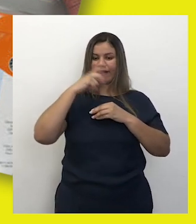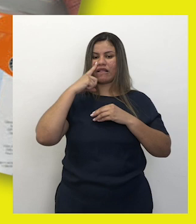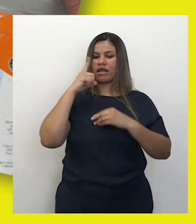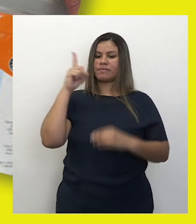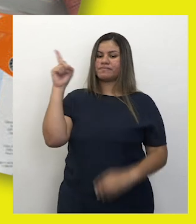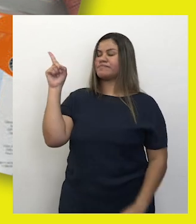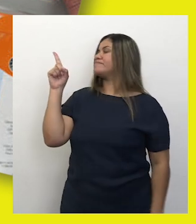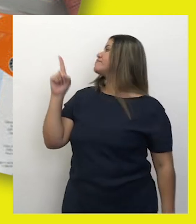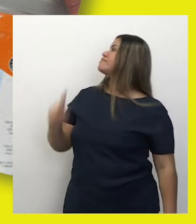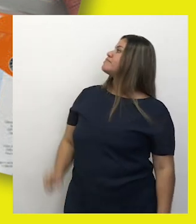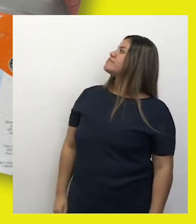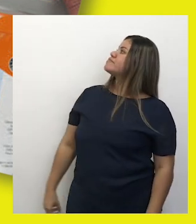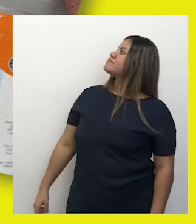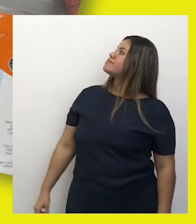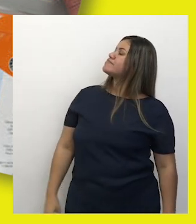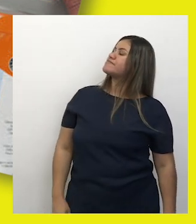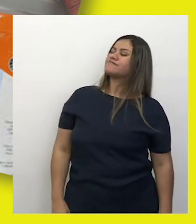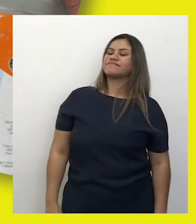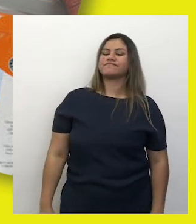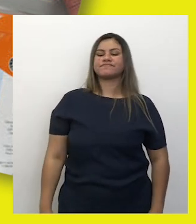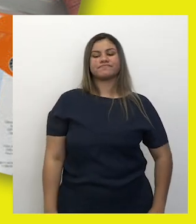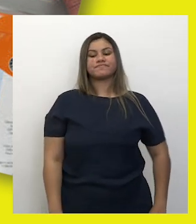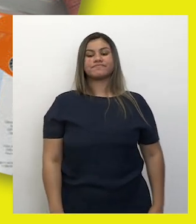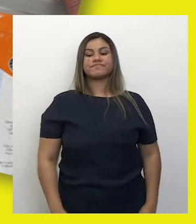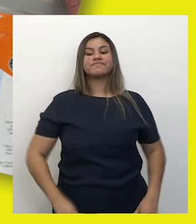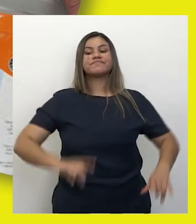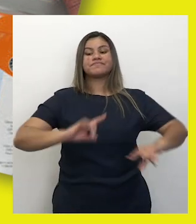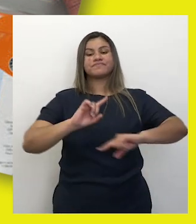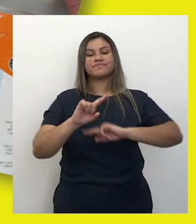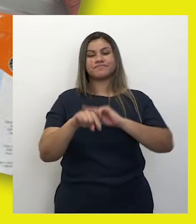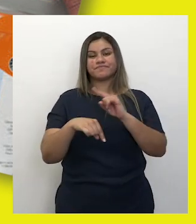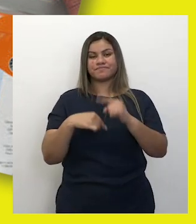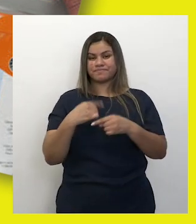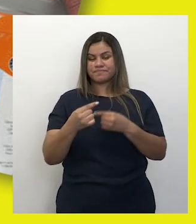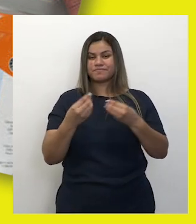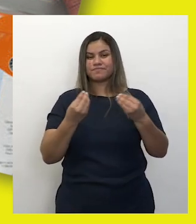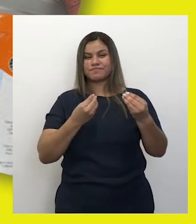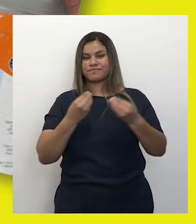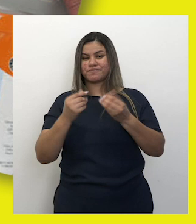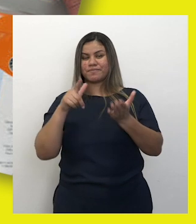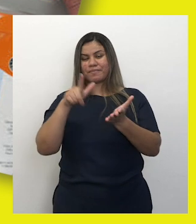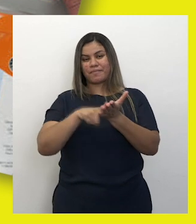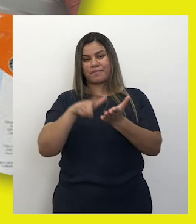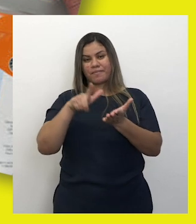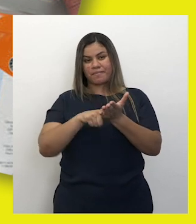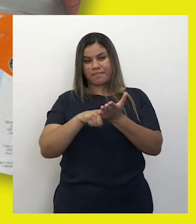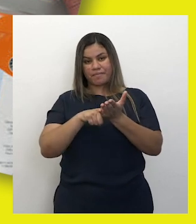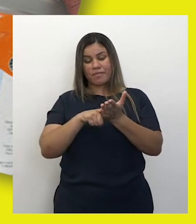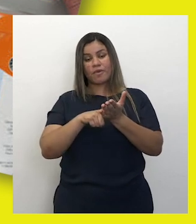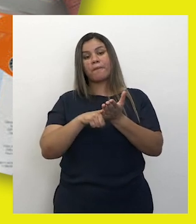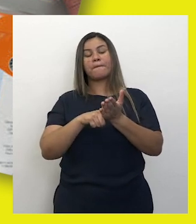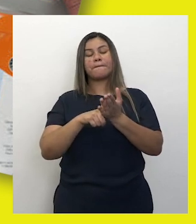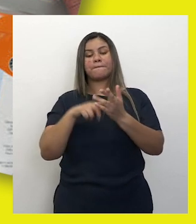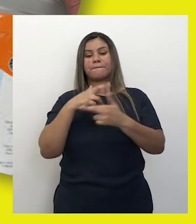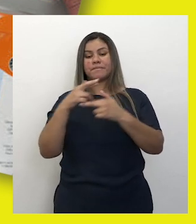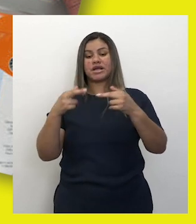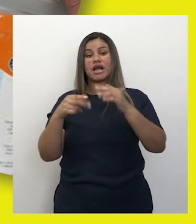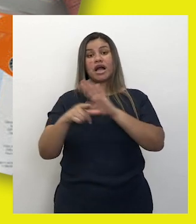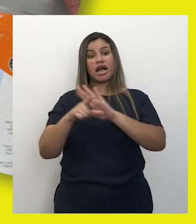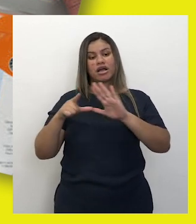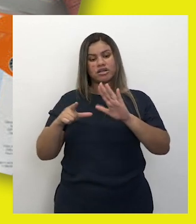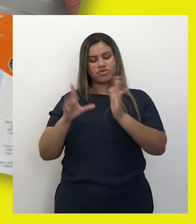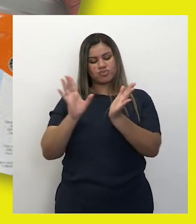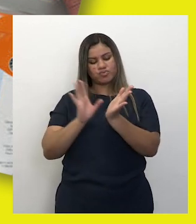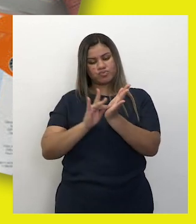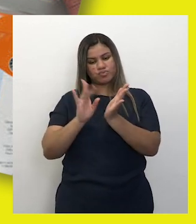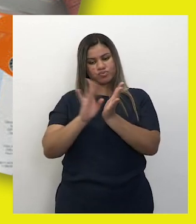para deixar uma abertura. Antes de colocar o papel de presente, cole um branco primeiro, fazendo